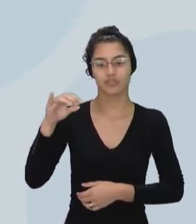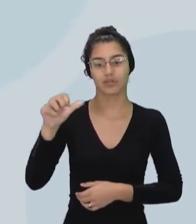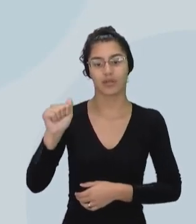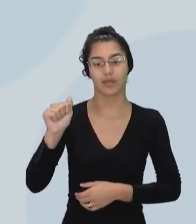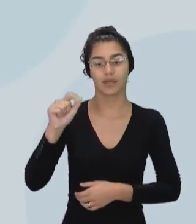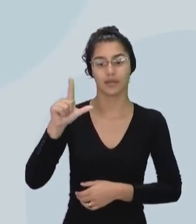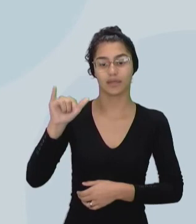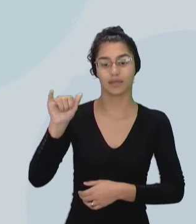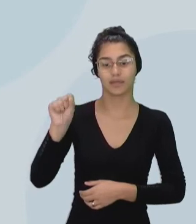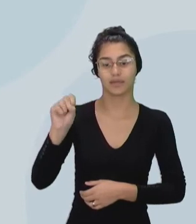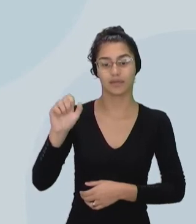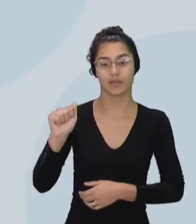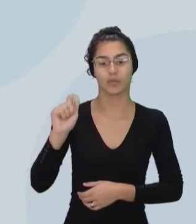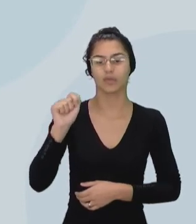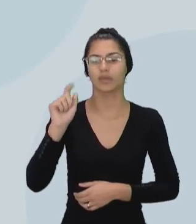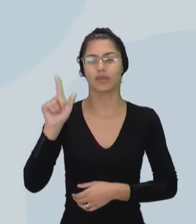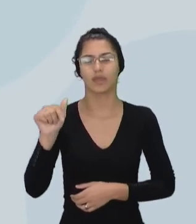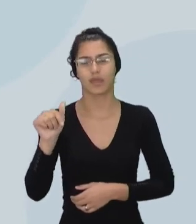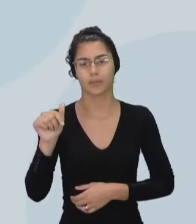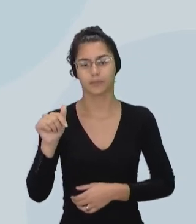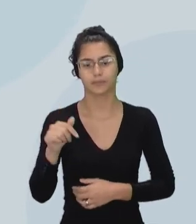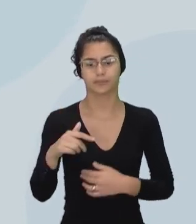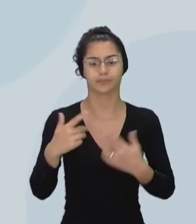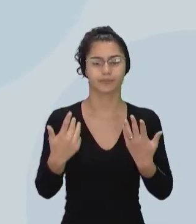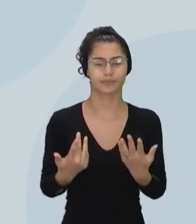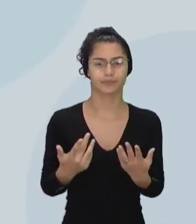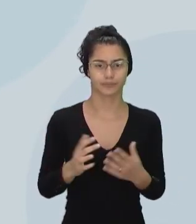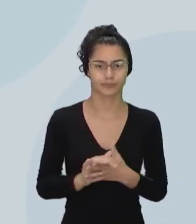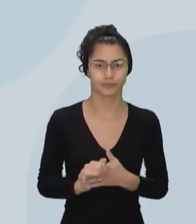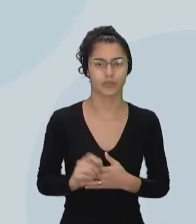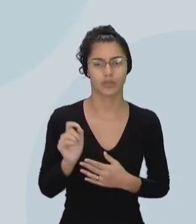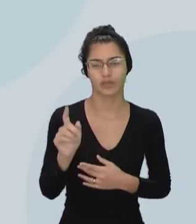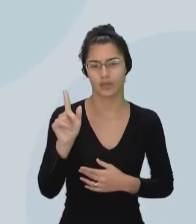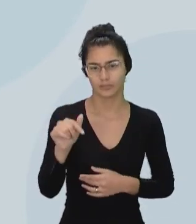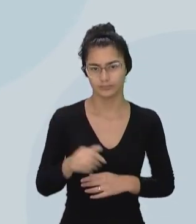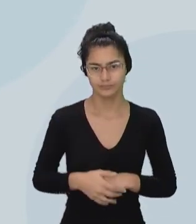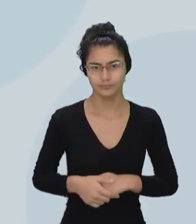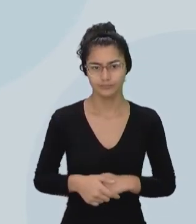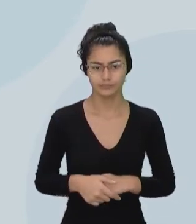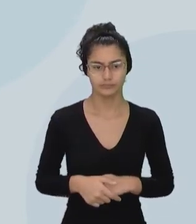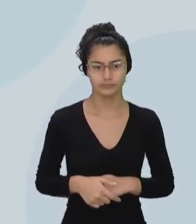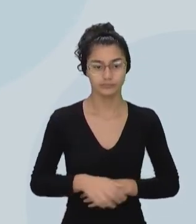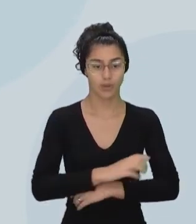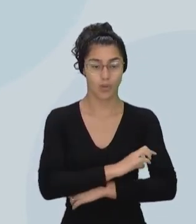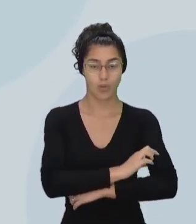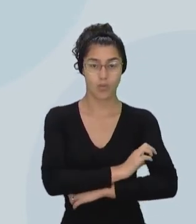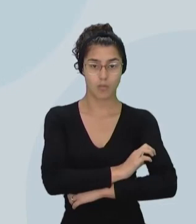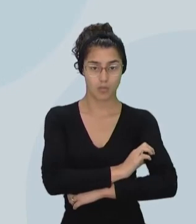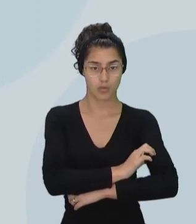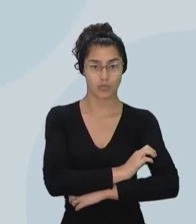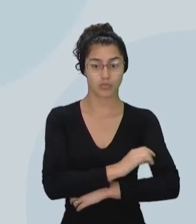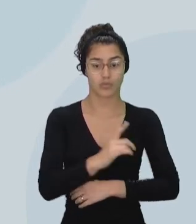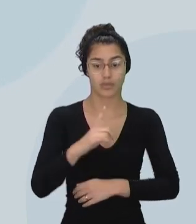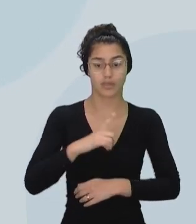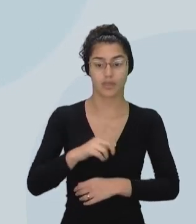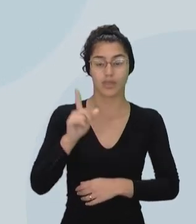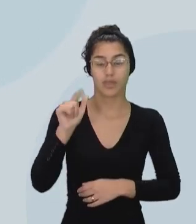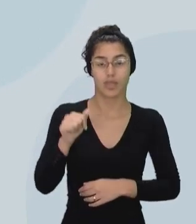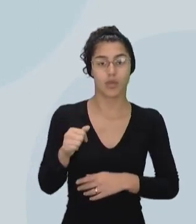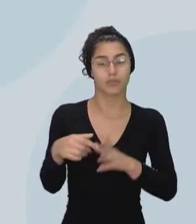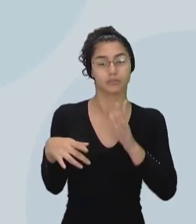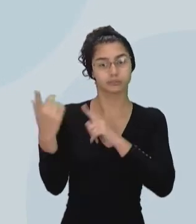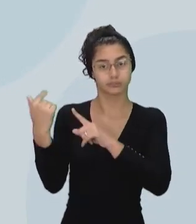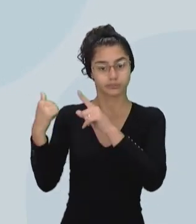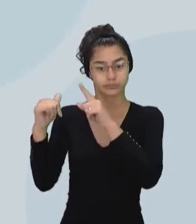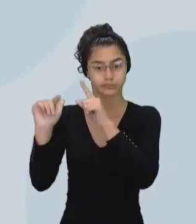O que é essa massa muscular esquelética e lisa? O músculo esquelético é aquele que